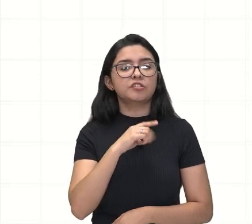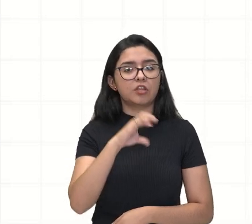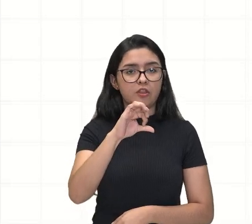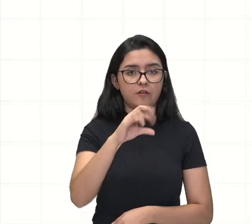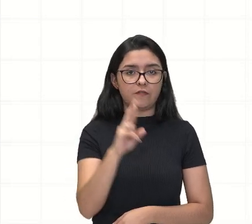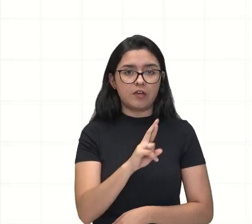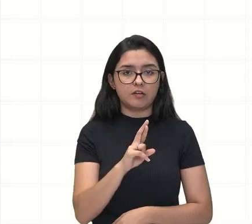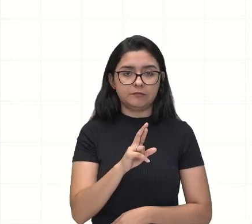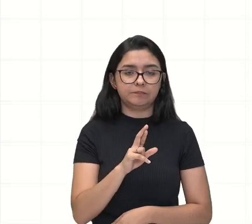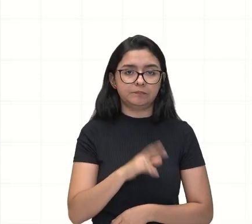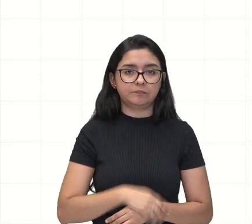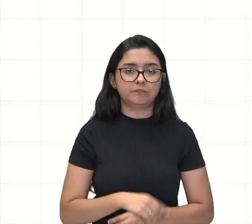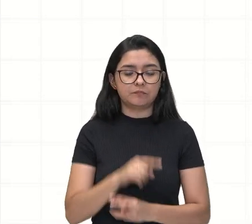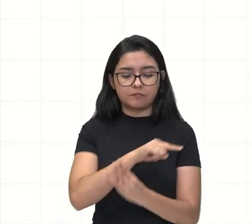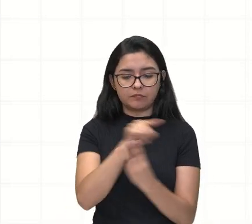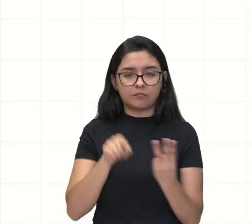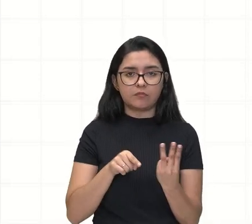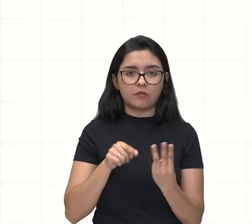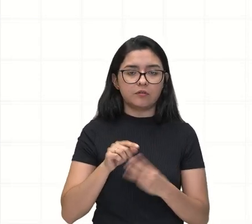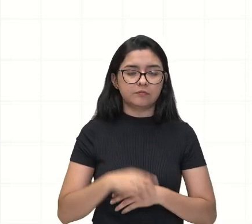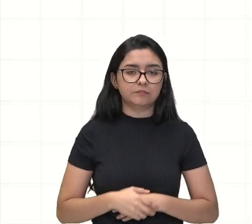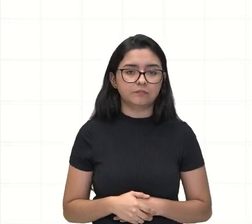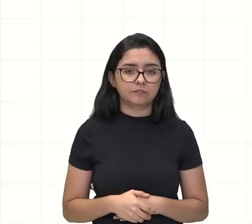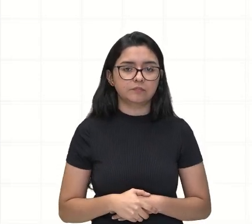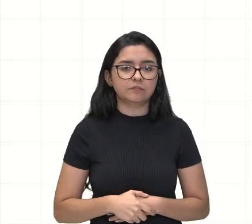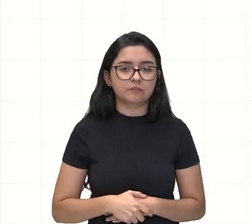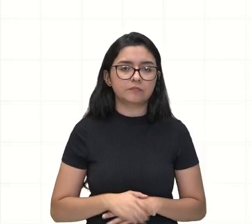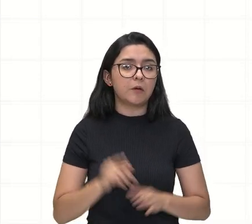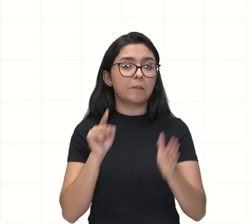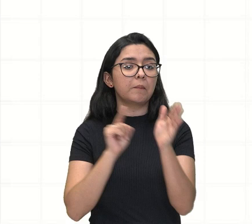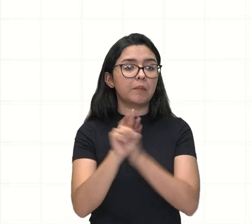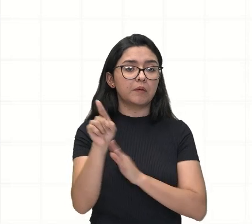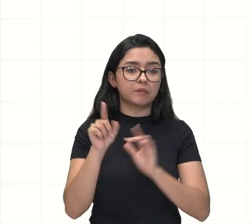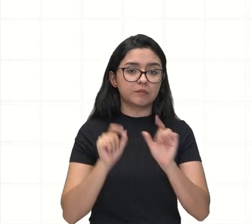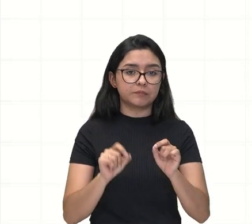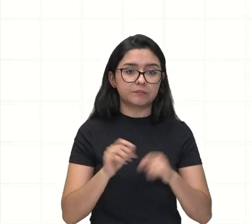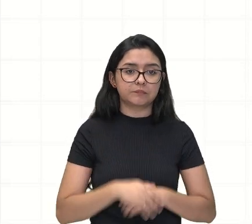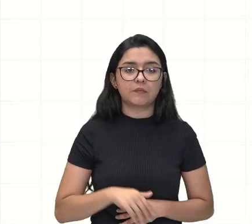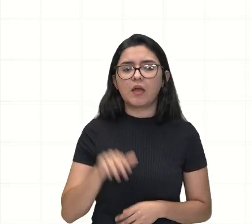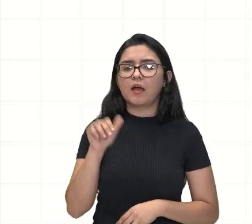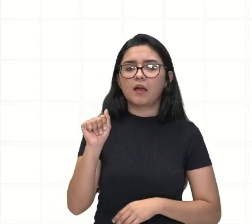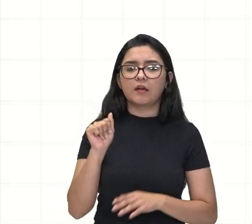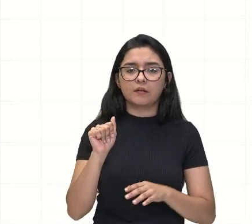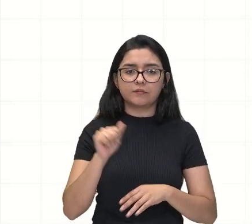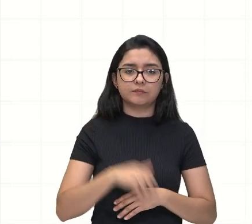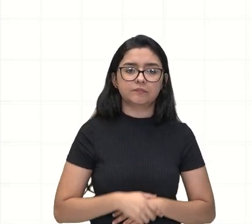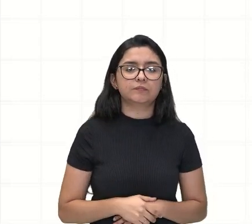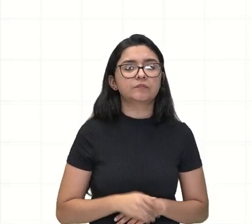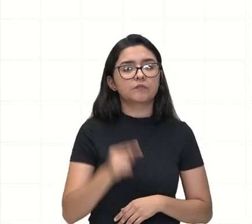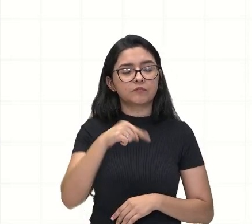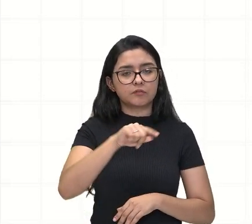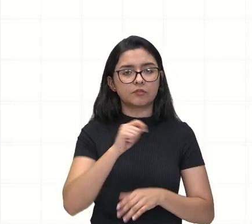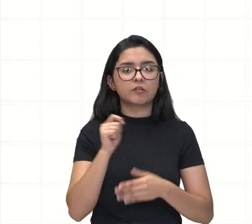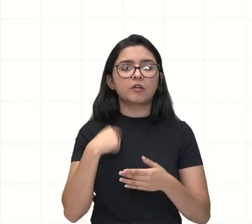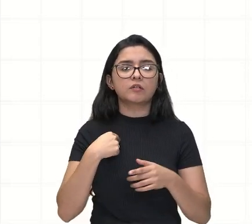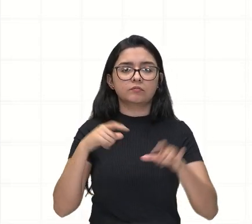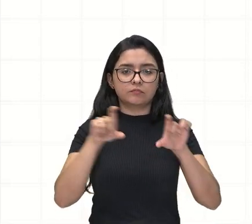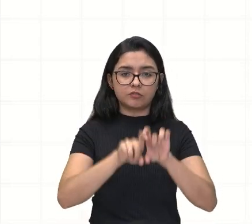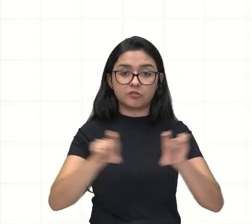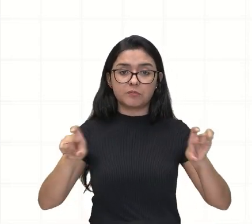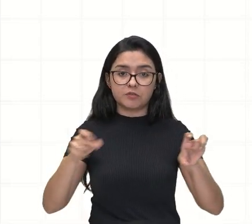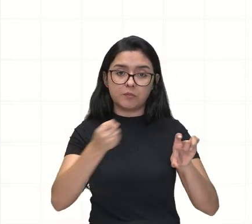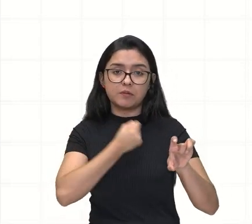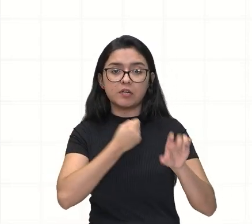Beleza? E aí, pessoal, a pergunta é, a questão A diz assim, ó, escreva a expressão matemática